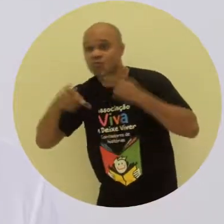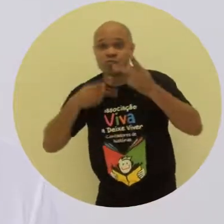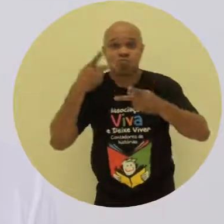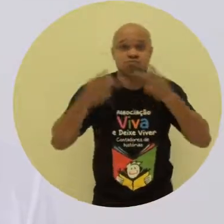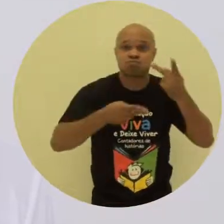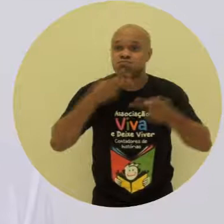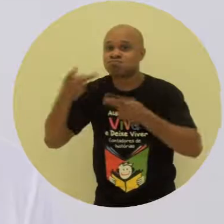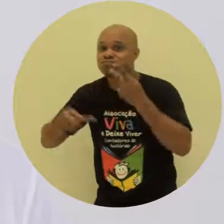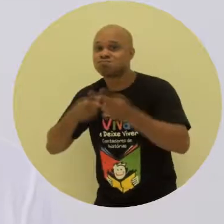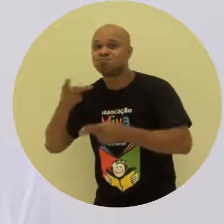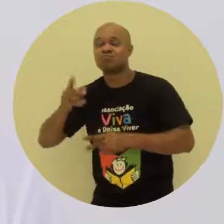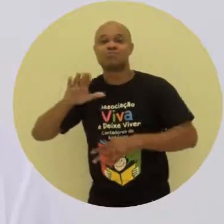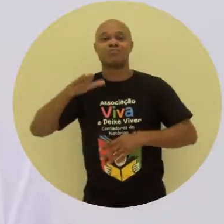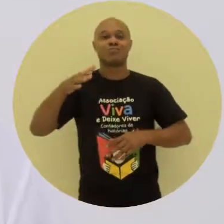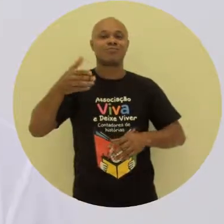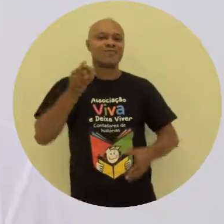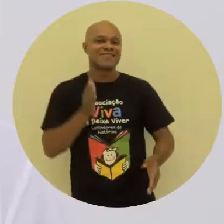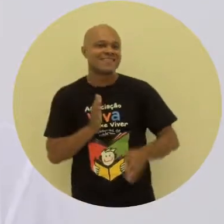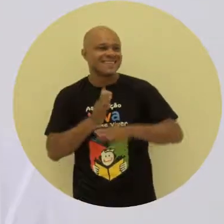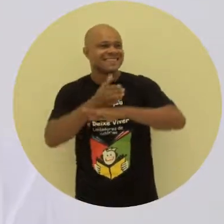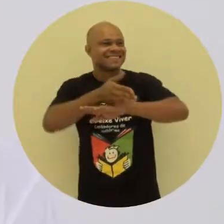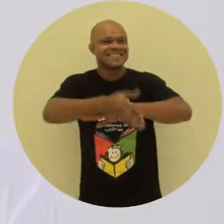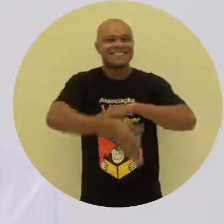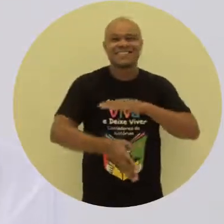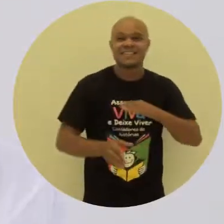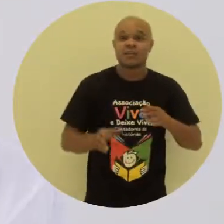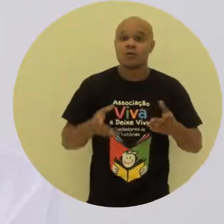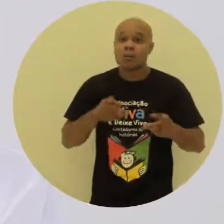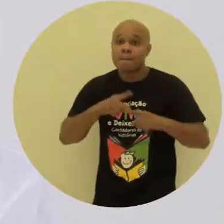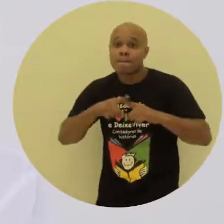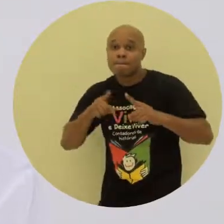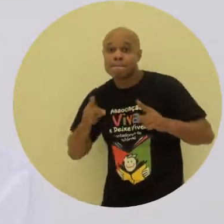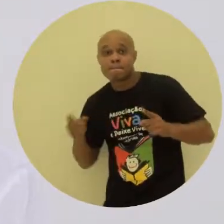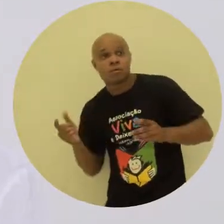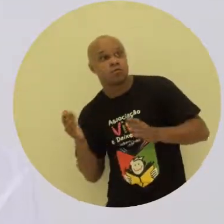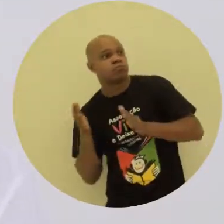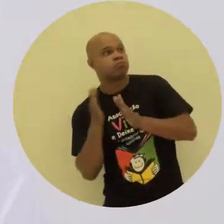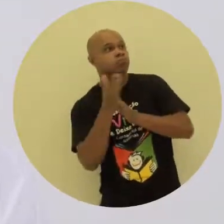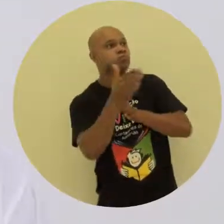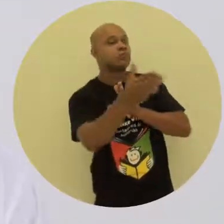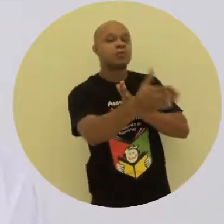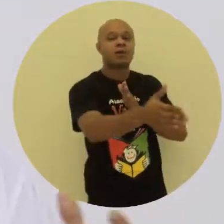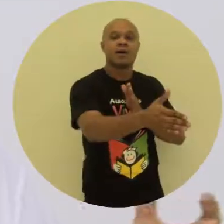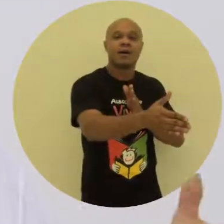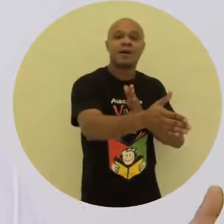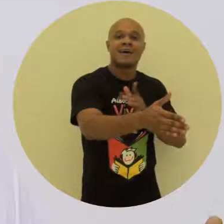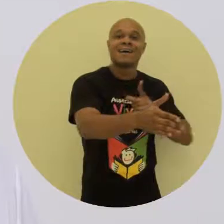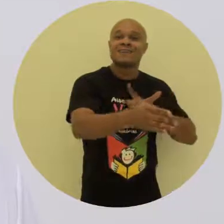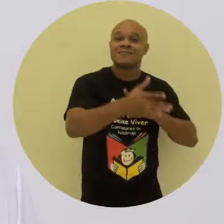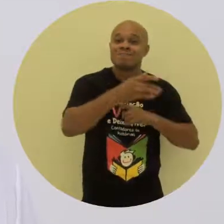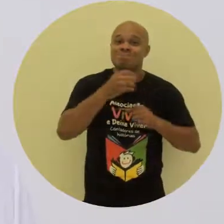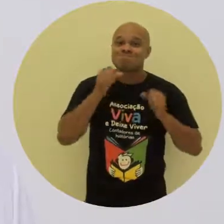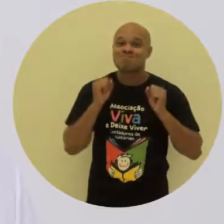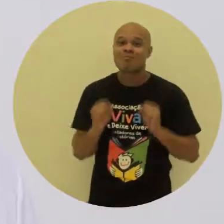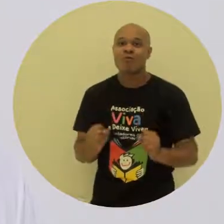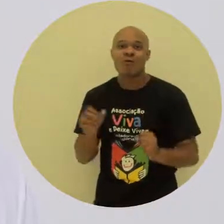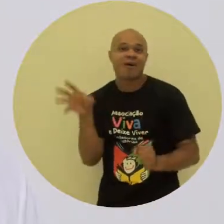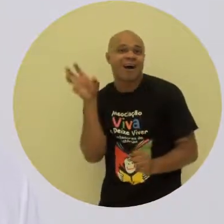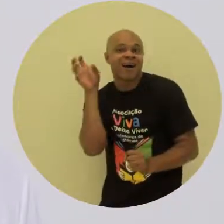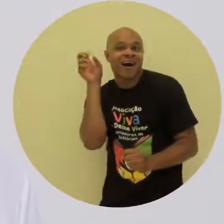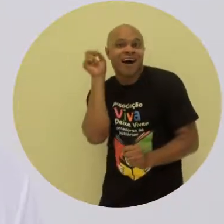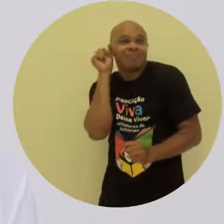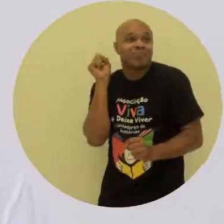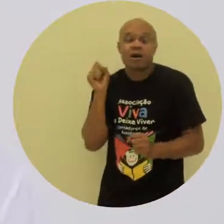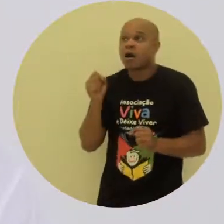isso? Quando eu entro para um sarau, eu entro com uma história, mas quando eu saio do sarau, eu saio com muitas possibilidades de ter